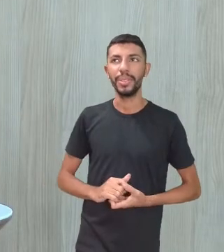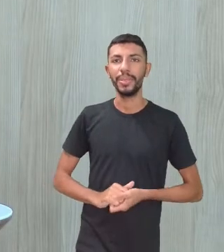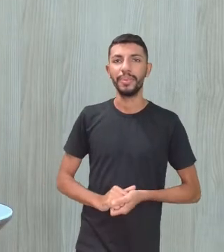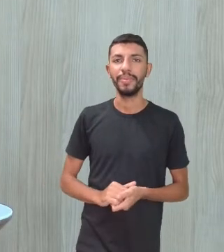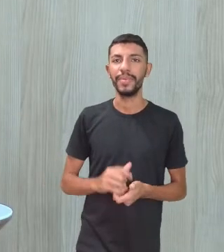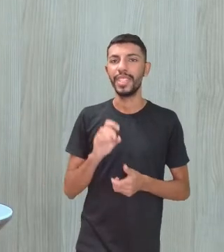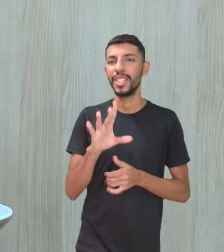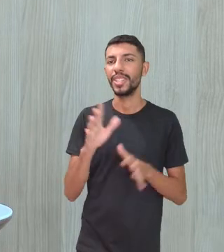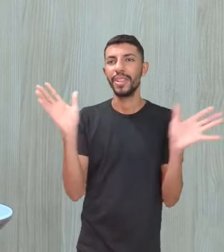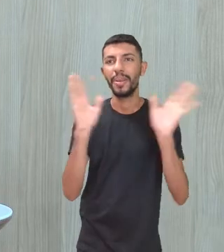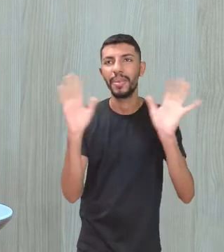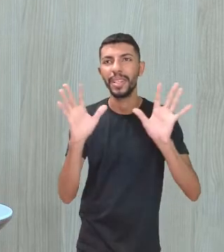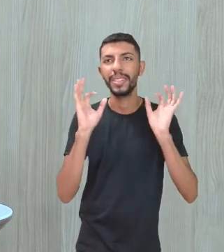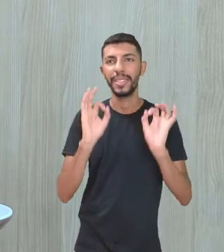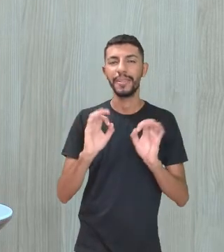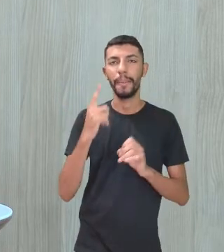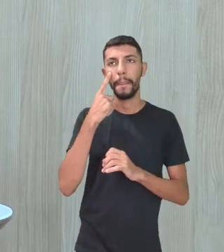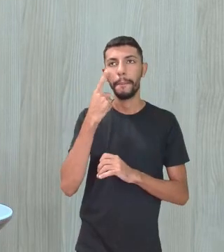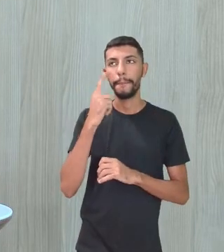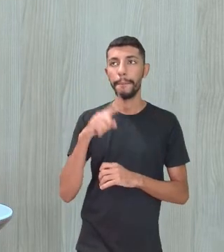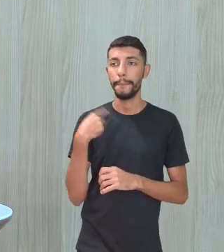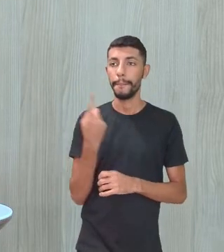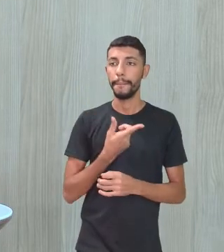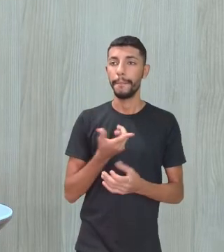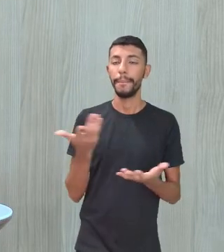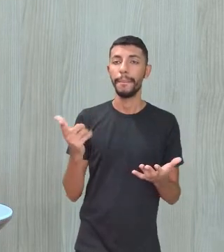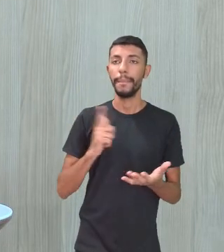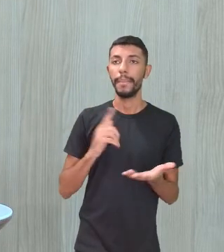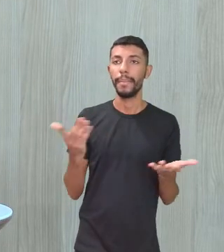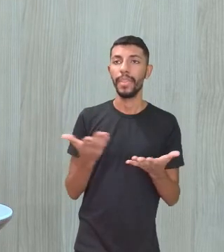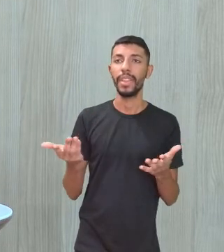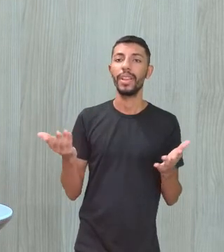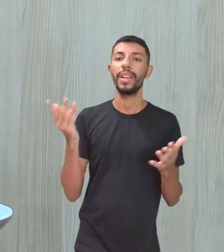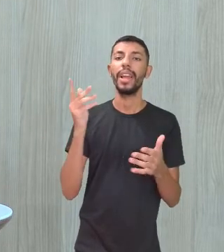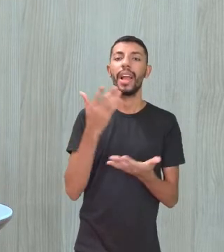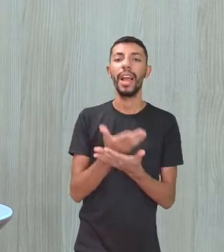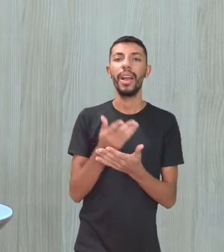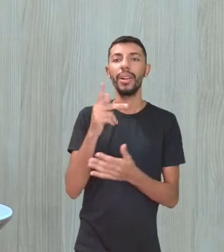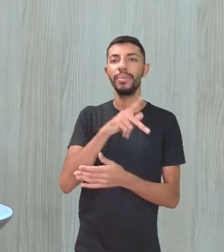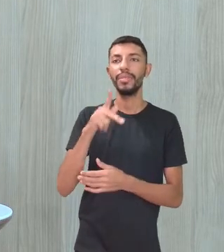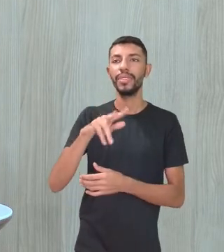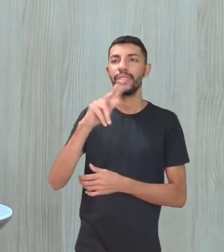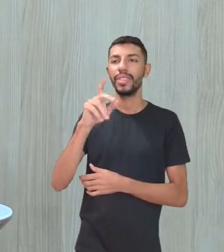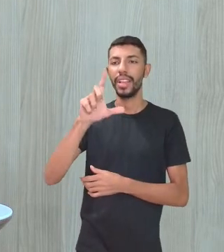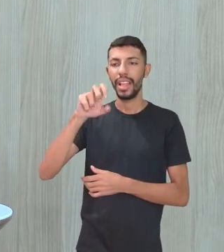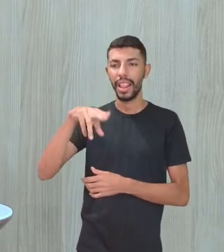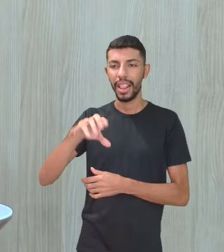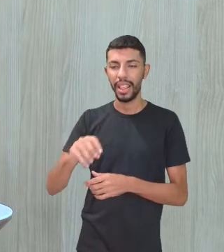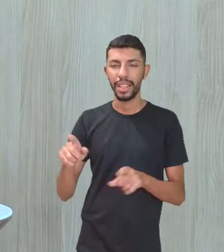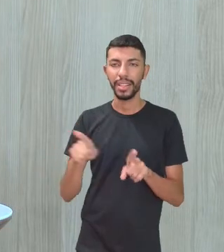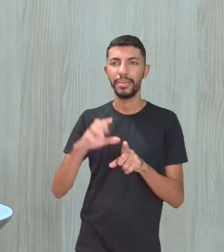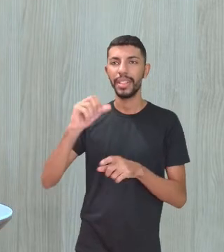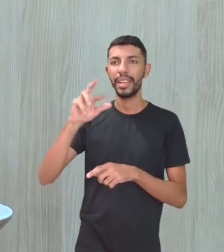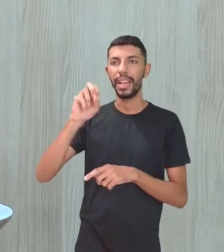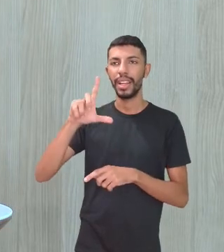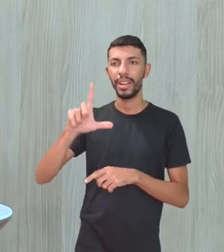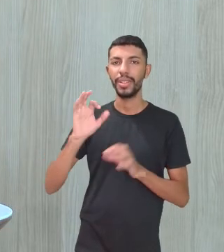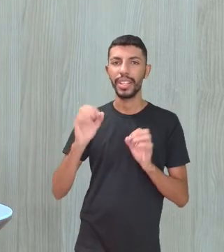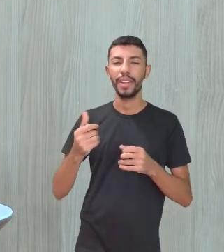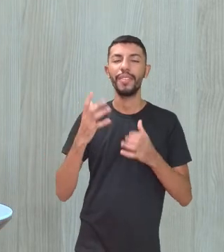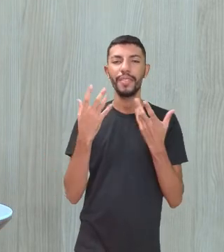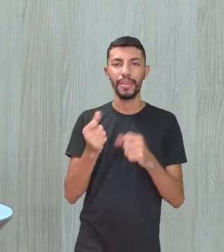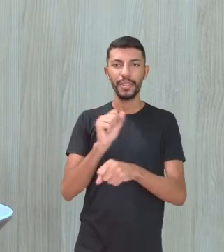Só para me despedir, pessoal. Olha, vamos ter aí a aula de Helena e Carol, então vamos aí aguardar, tá bom?